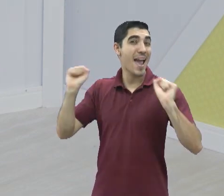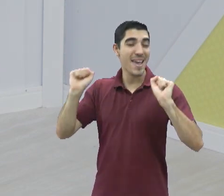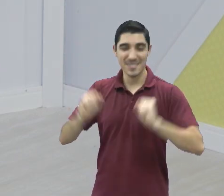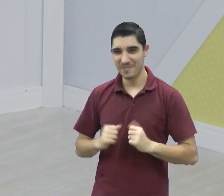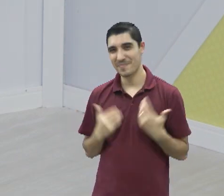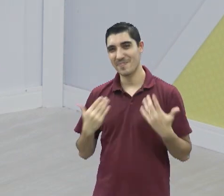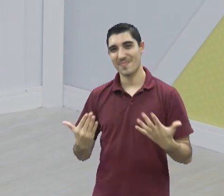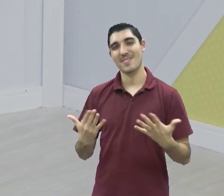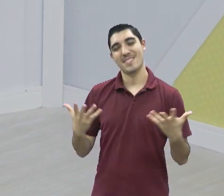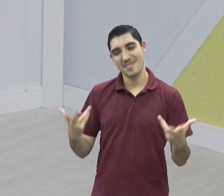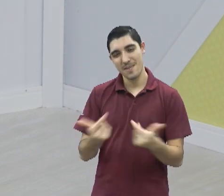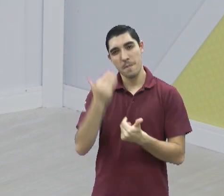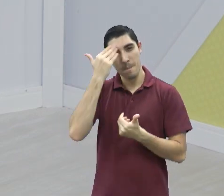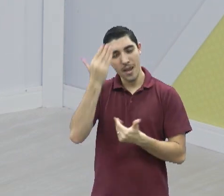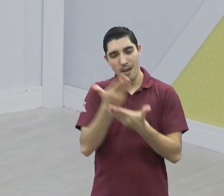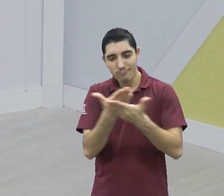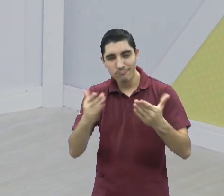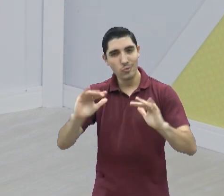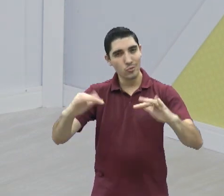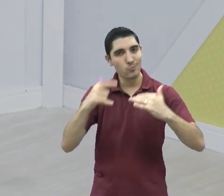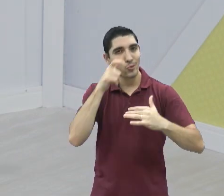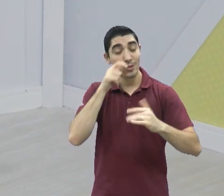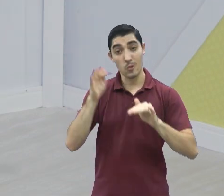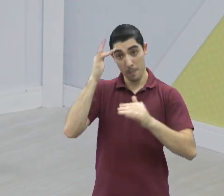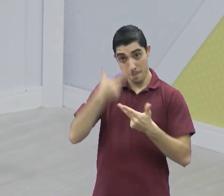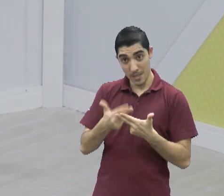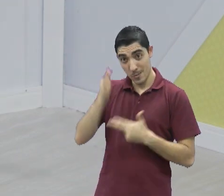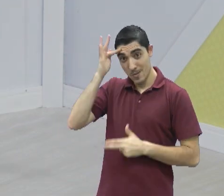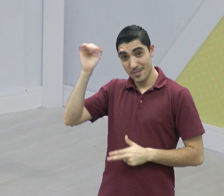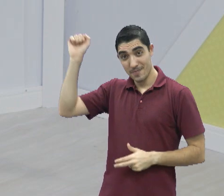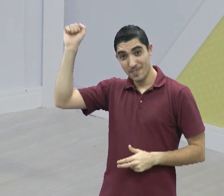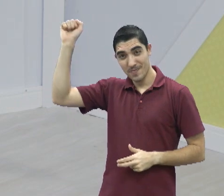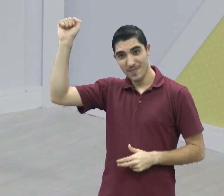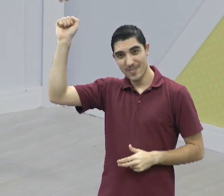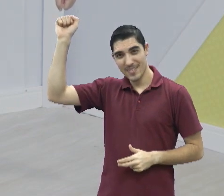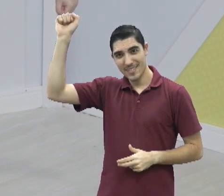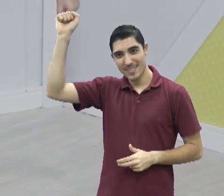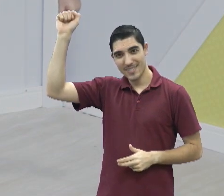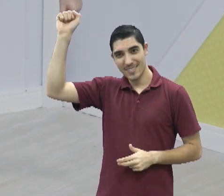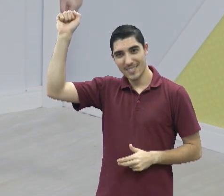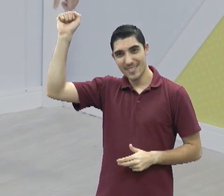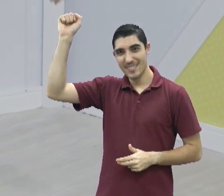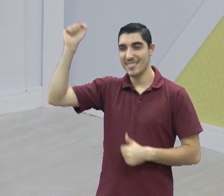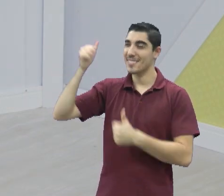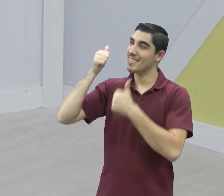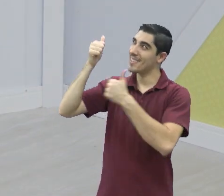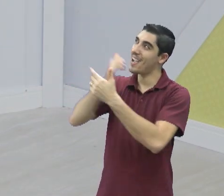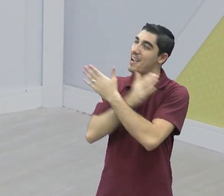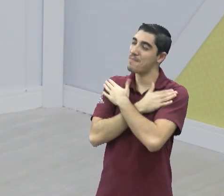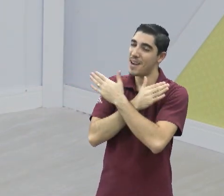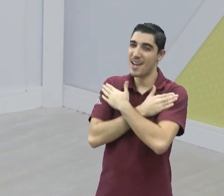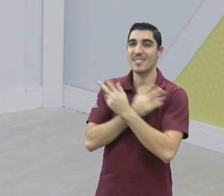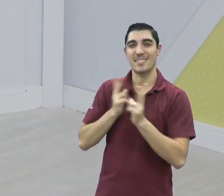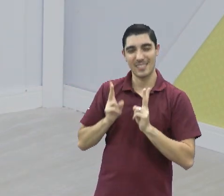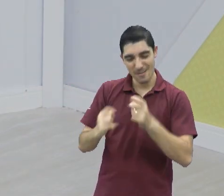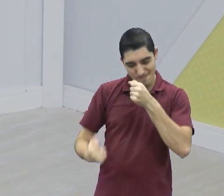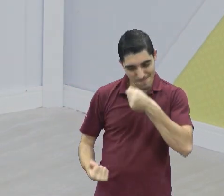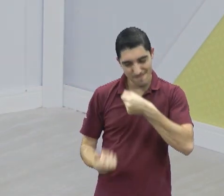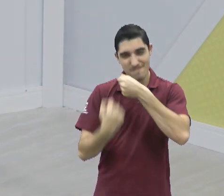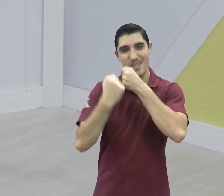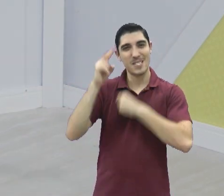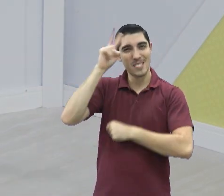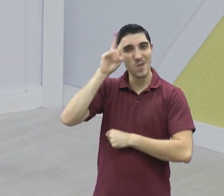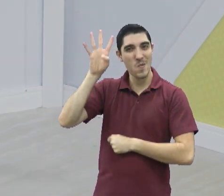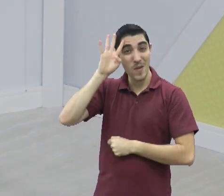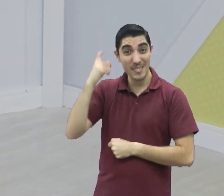do programa de hoje, agradecendo a sua audiência, a sua paciência. Luizão, aquele abraço, hein, Luizão? Vamos lá. Aê, Luizão, aquele soquinho maroto de toda segunda, quarta e